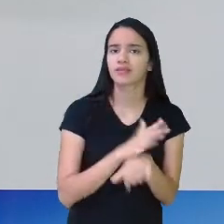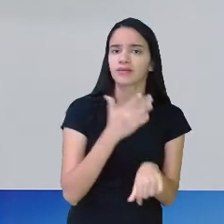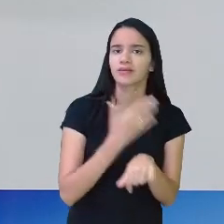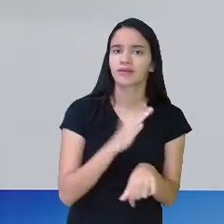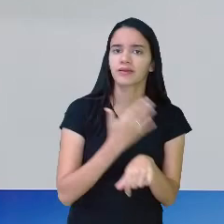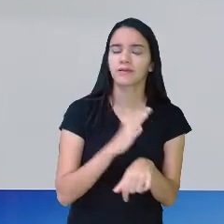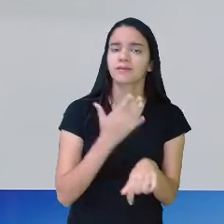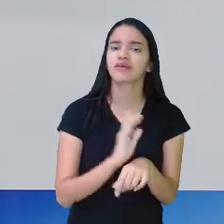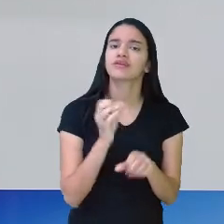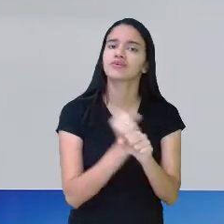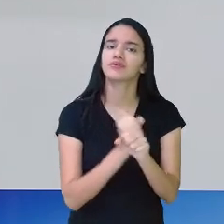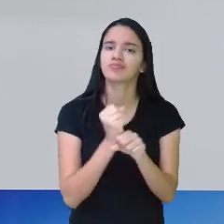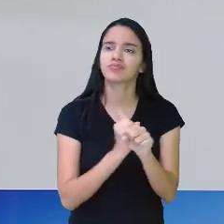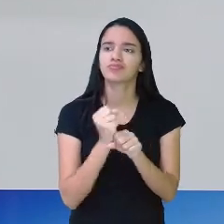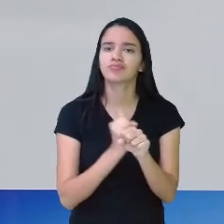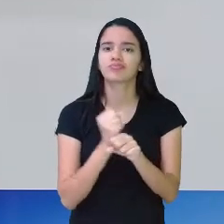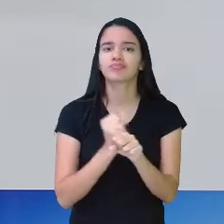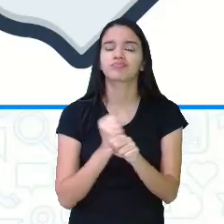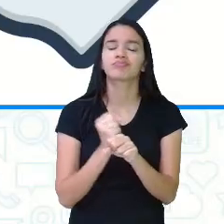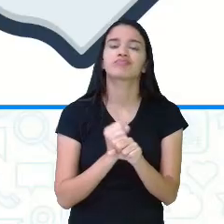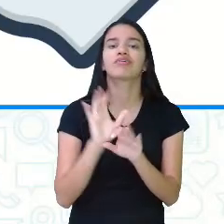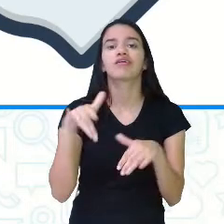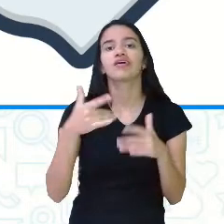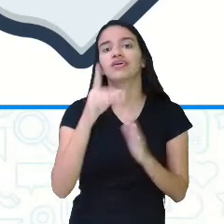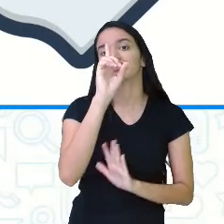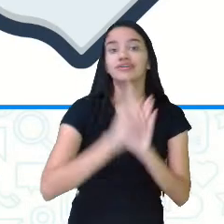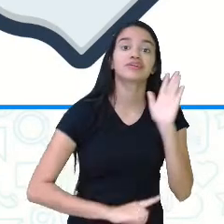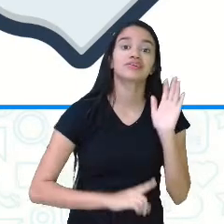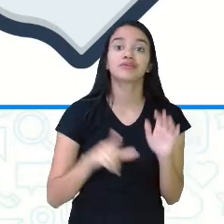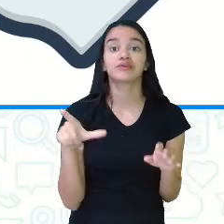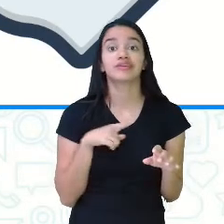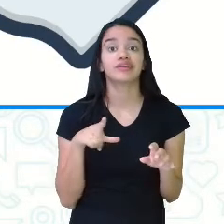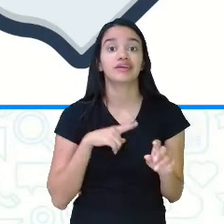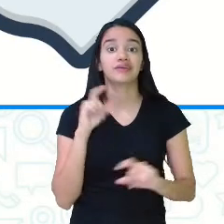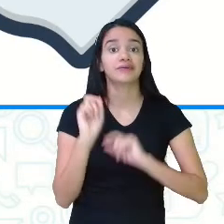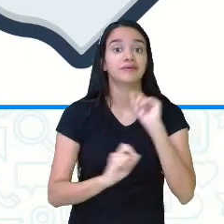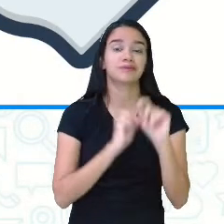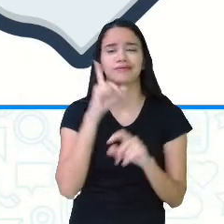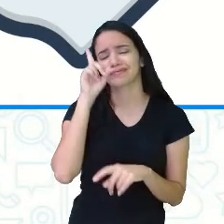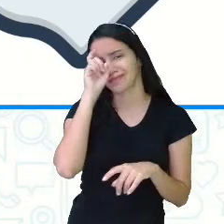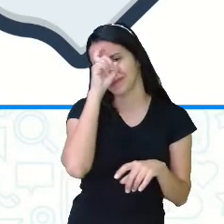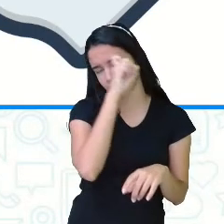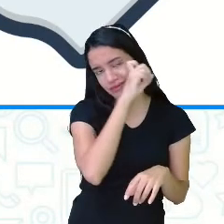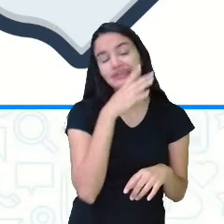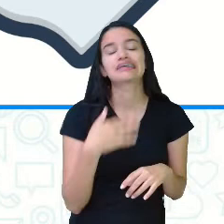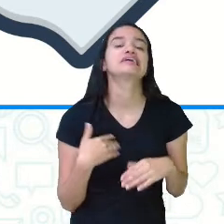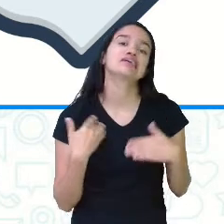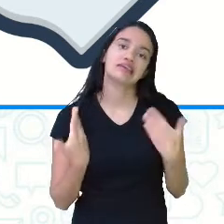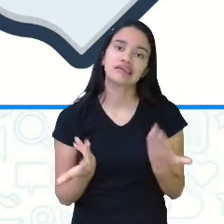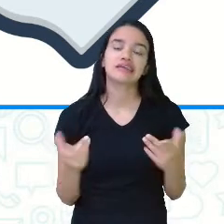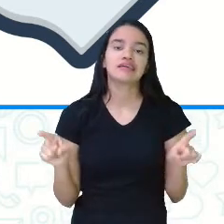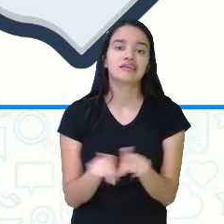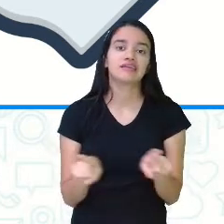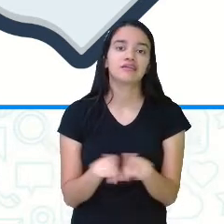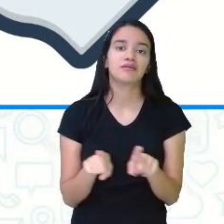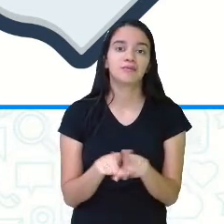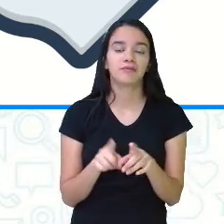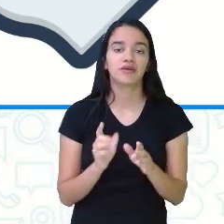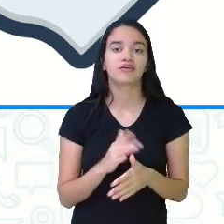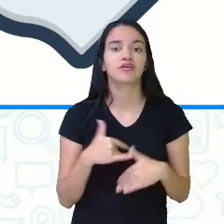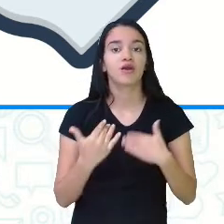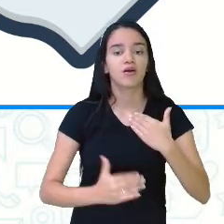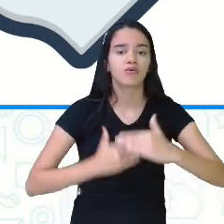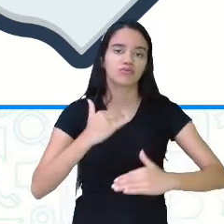prática cotidiana, a efetivação desses direitos tem sido muito difícil, gente, e altamente controversa,